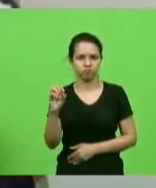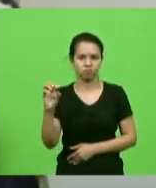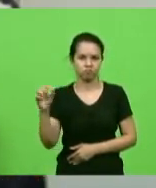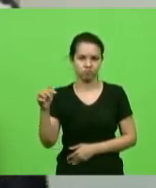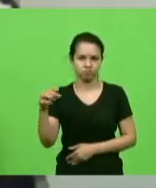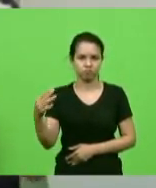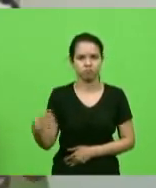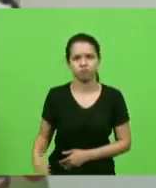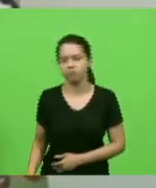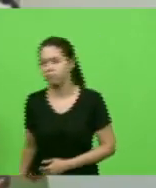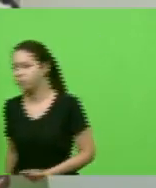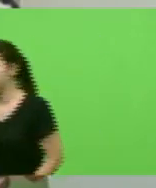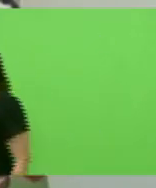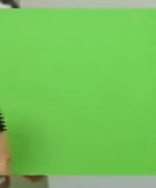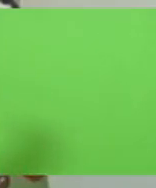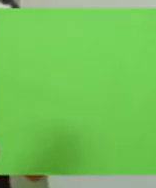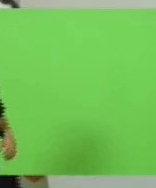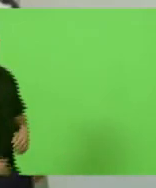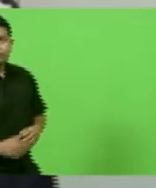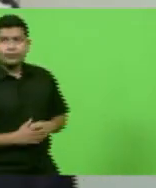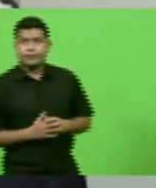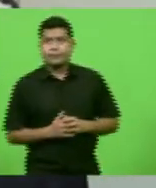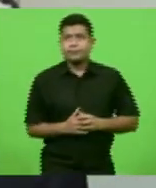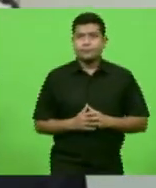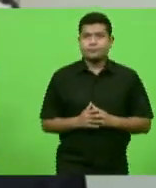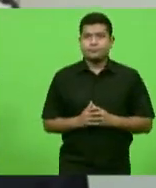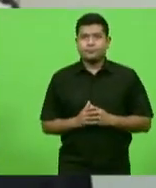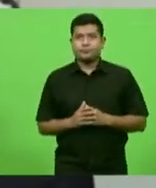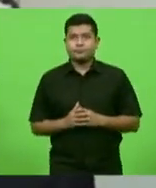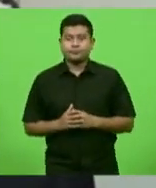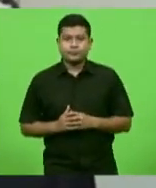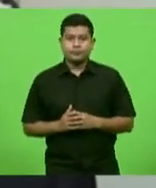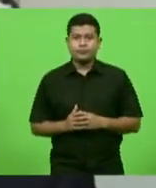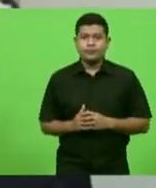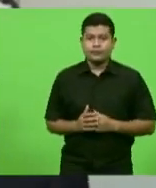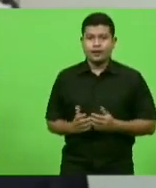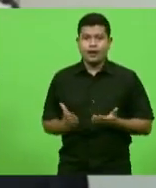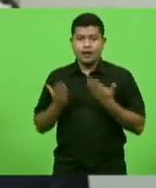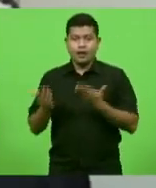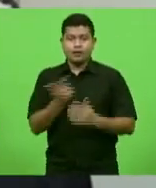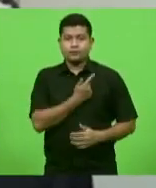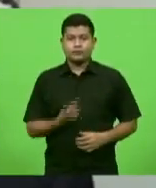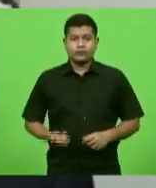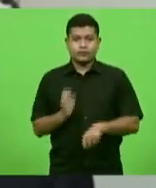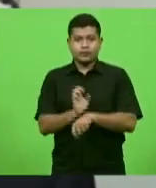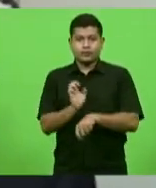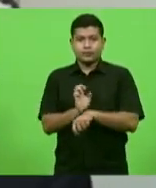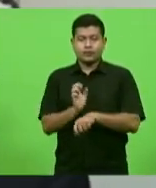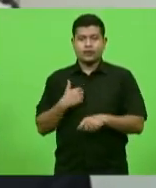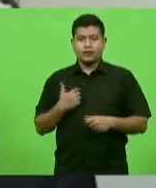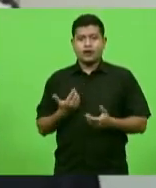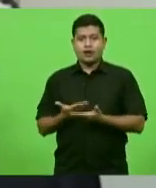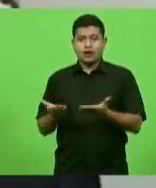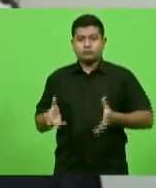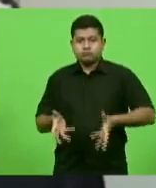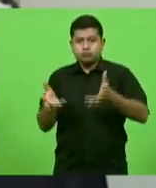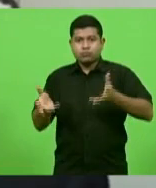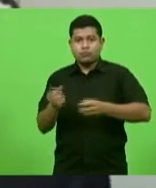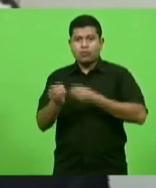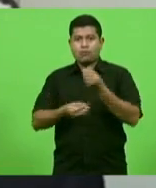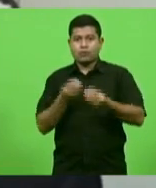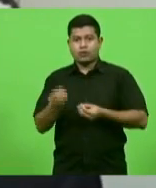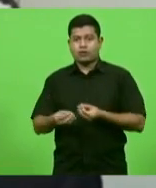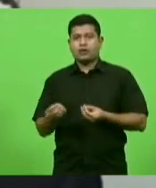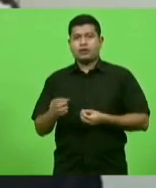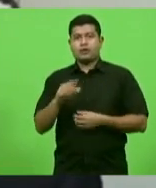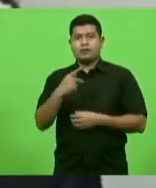0073 é da Polícia Civil ademais o governo do estado promoveu por meio da Controladoria Geral do